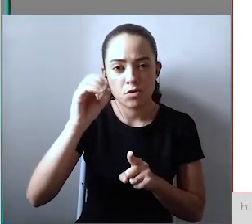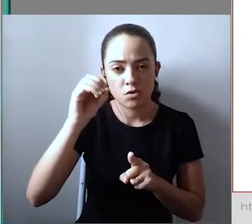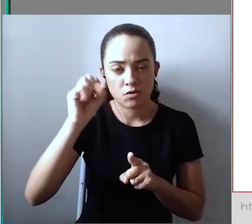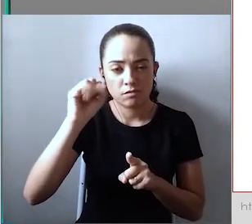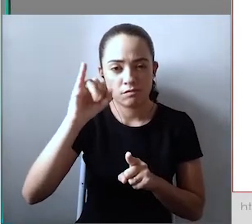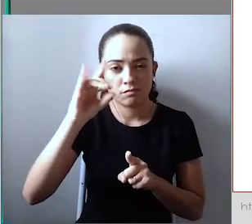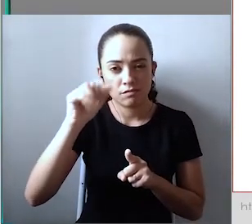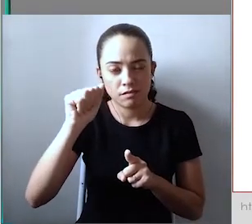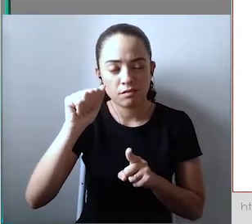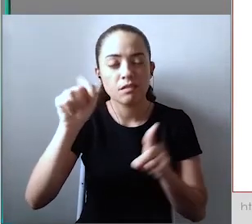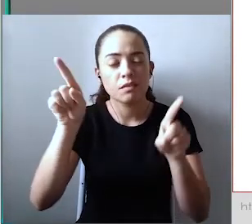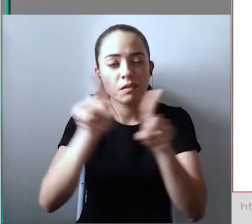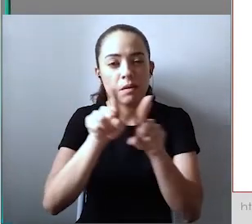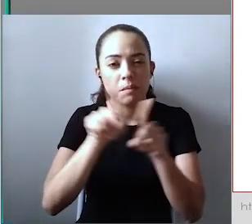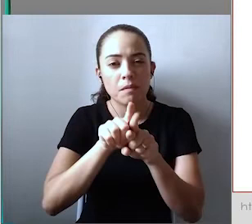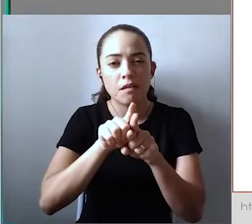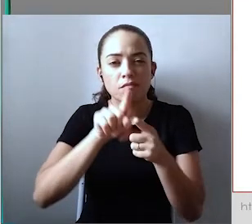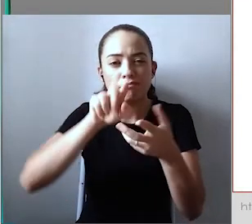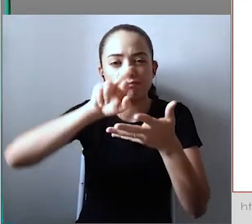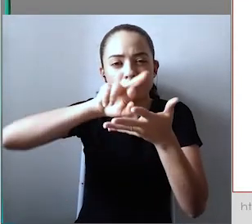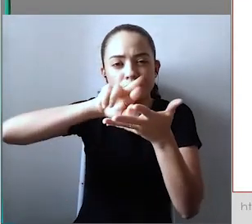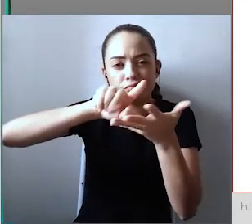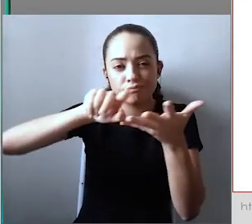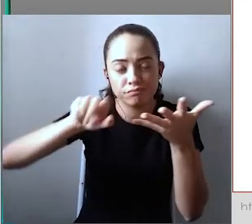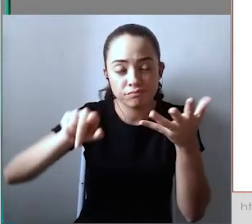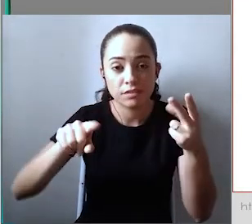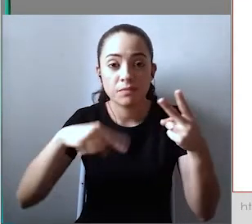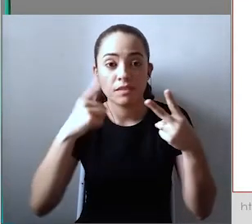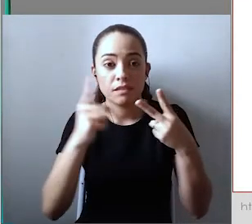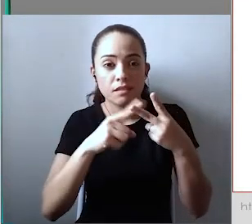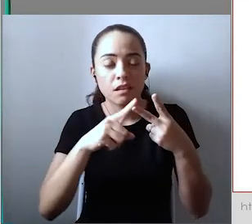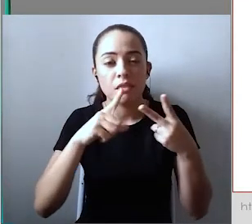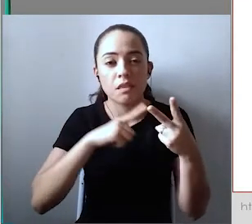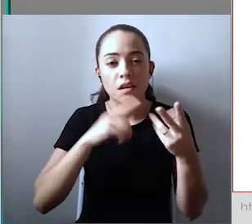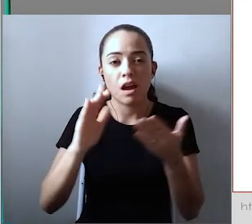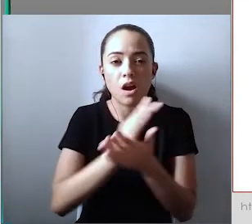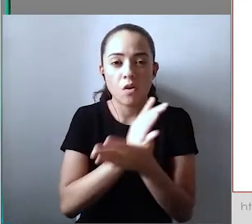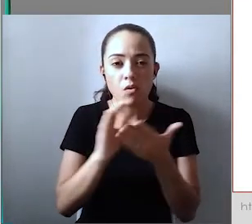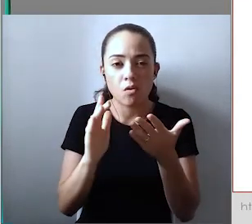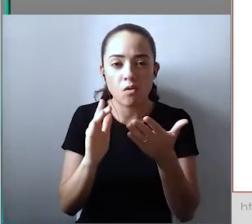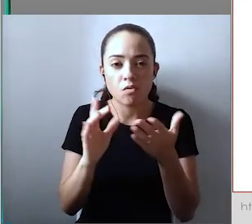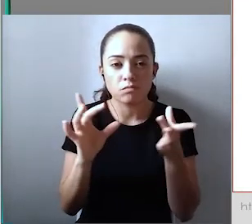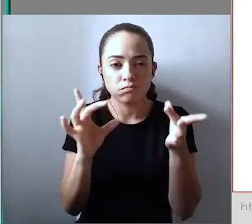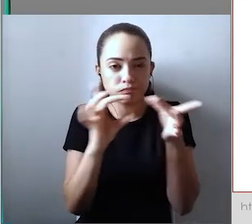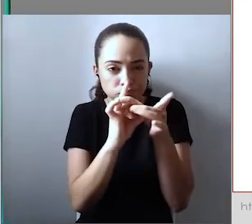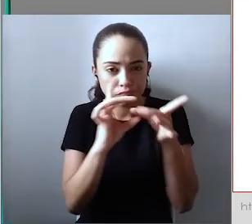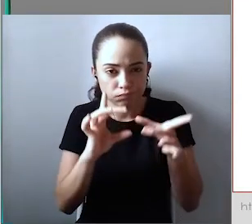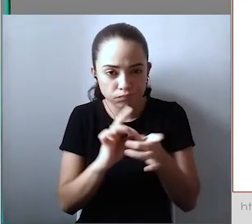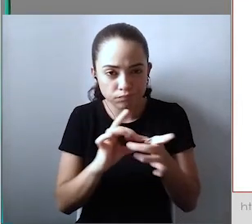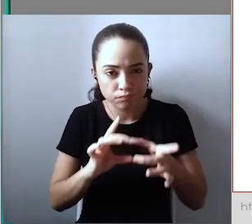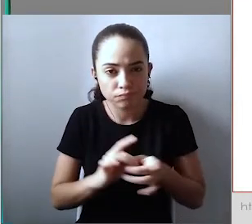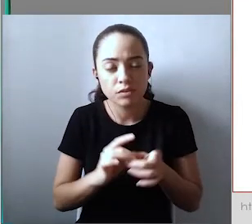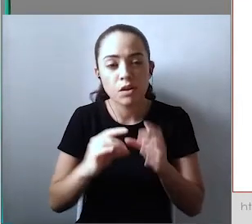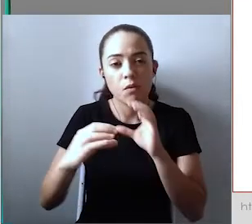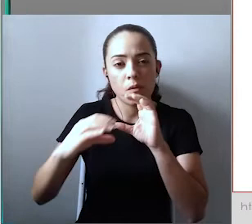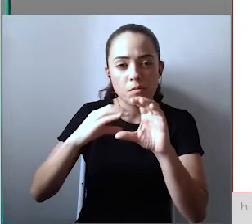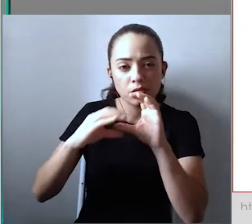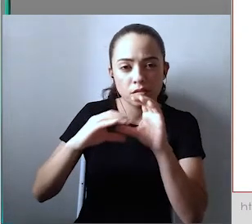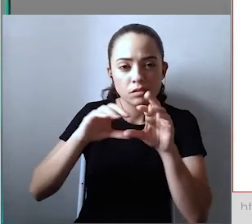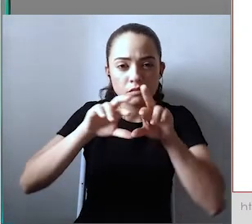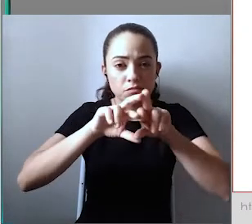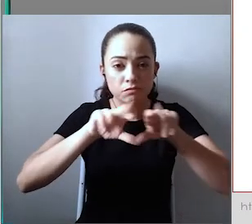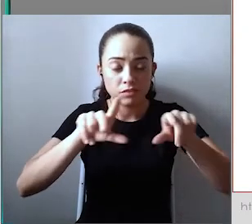estereocílios. Para o domínio lateral, encontramos as junções compactas, as junções aderentes, os desmossomos e as